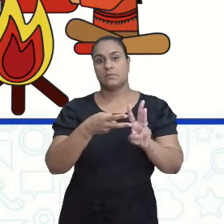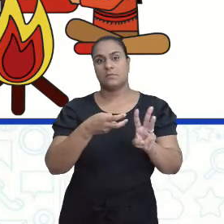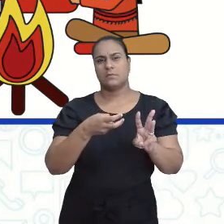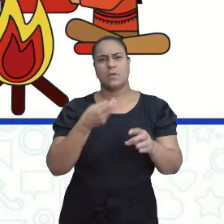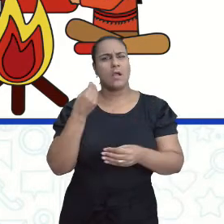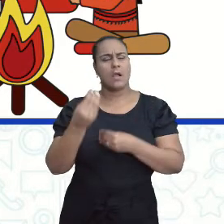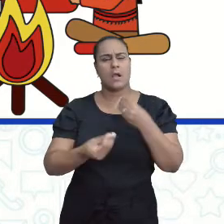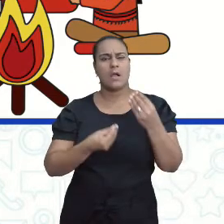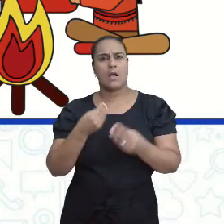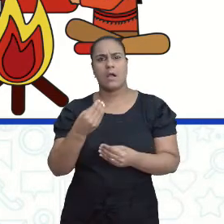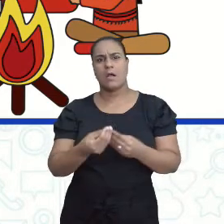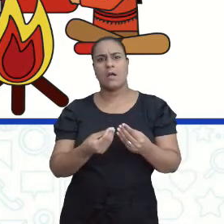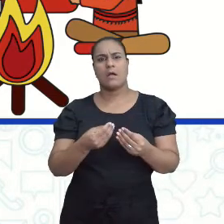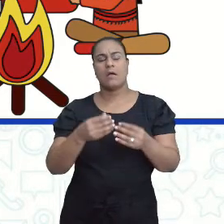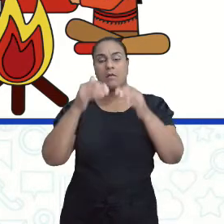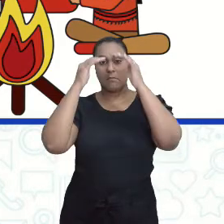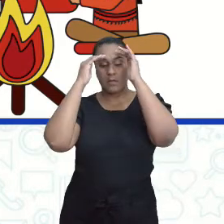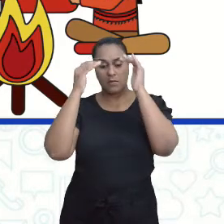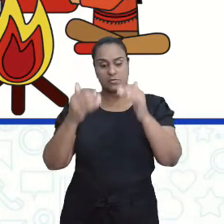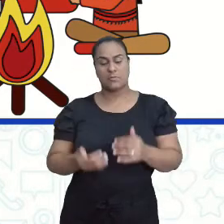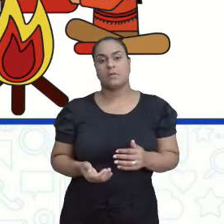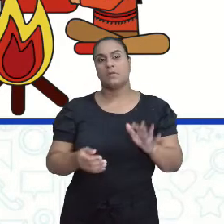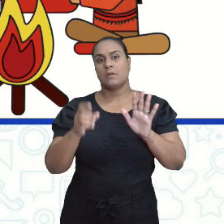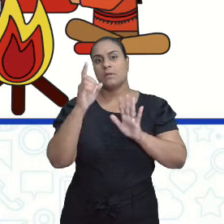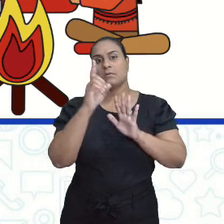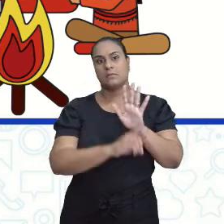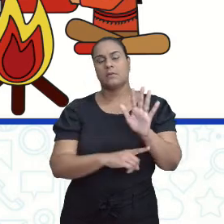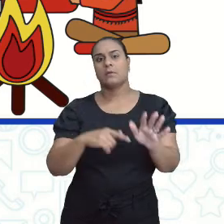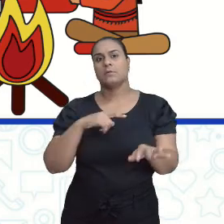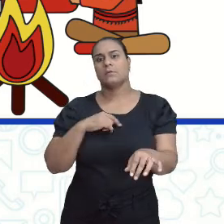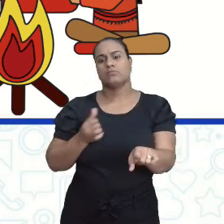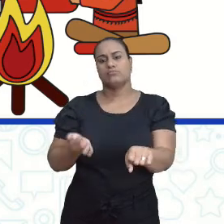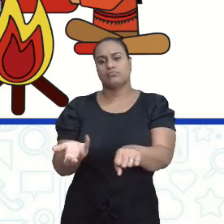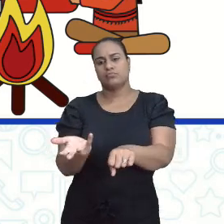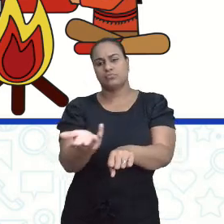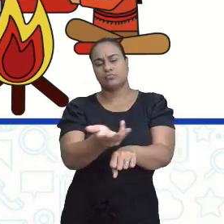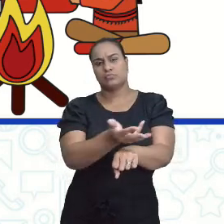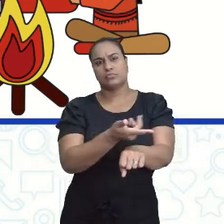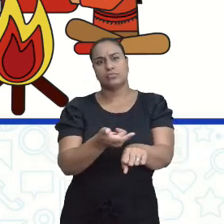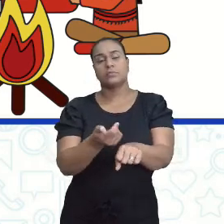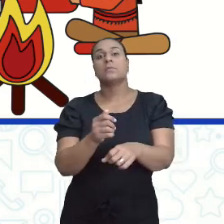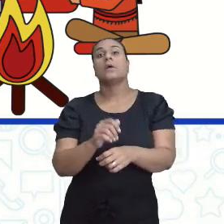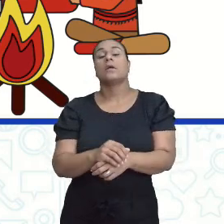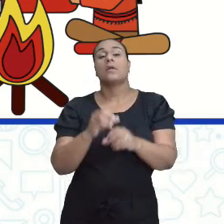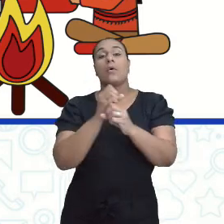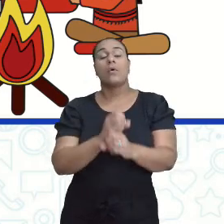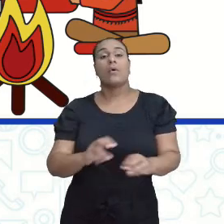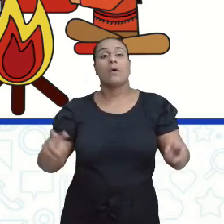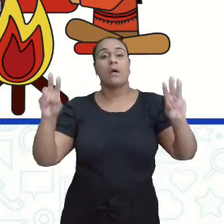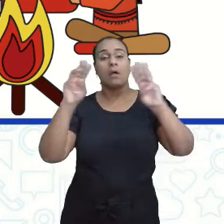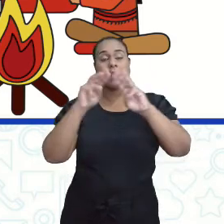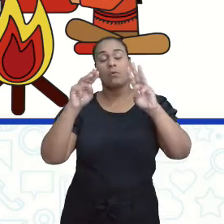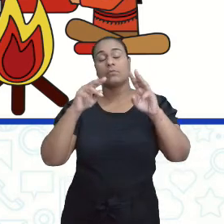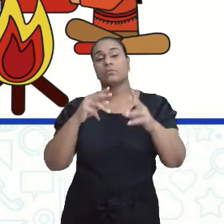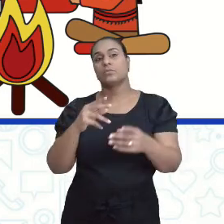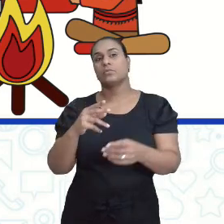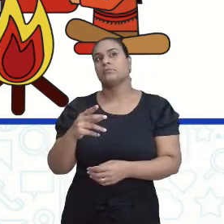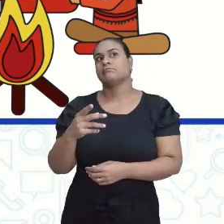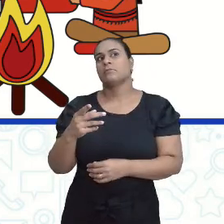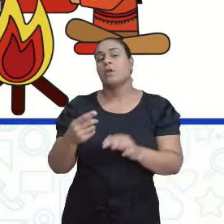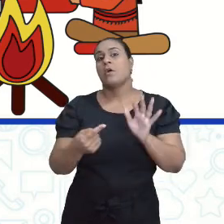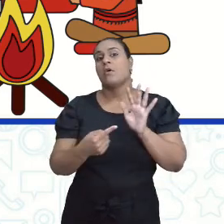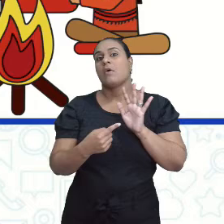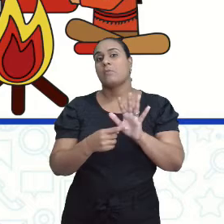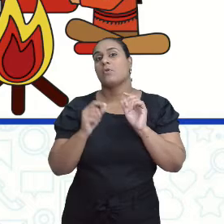respeito aos direitos indígenas? A gente sabe, né? A gente tem dados, a ONU mesmo denuncia que os